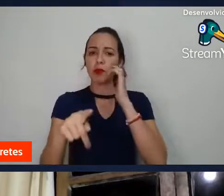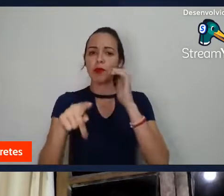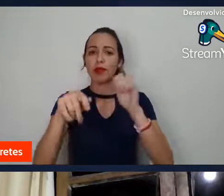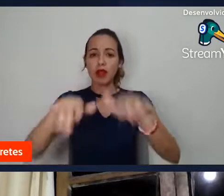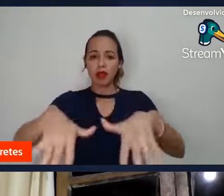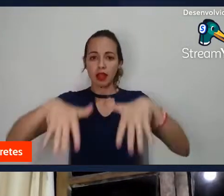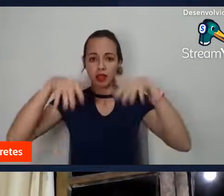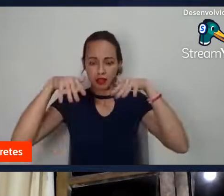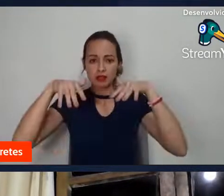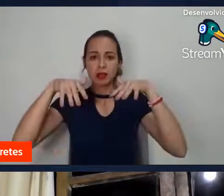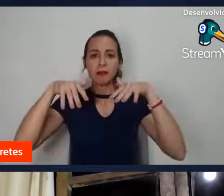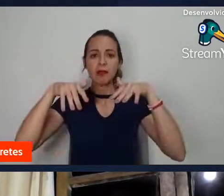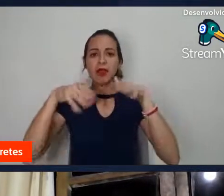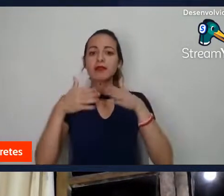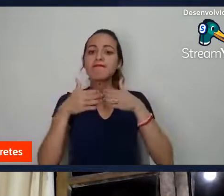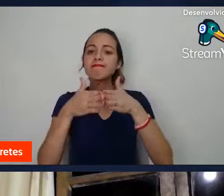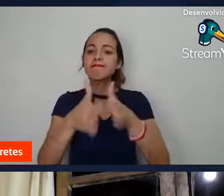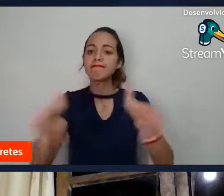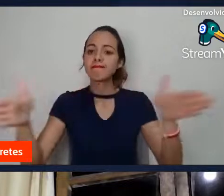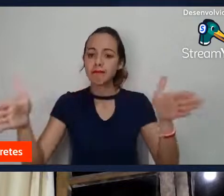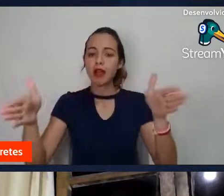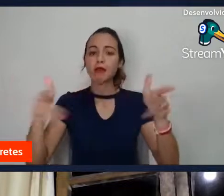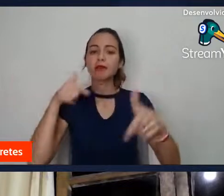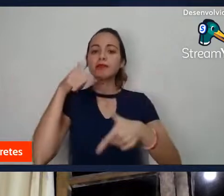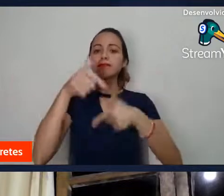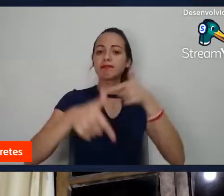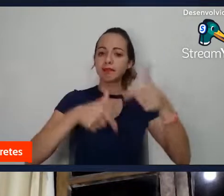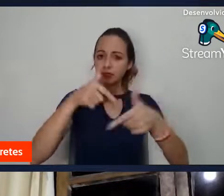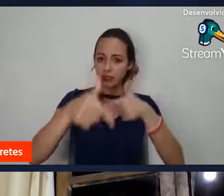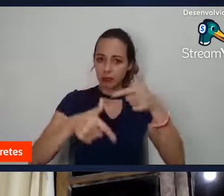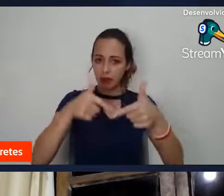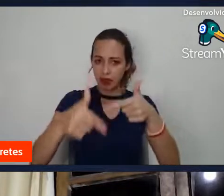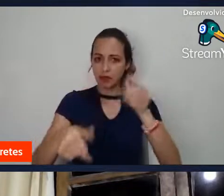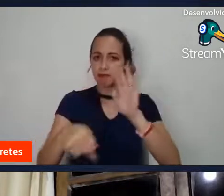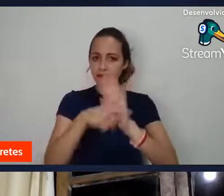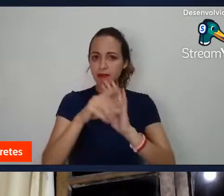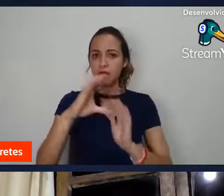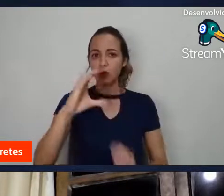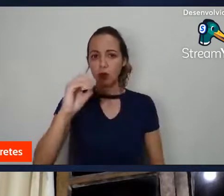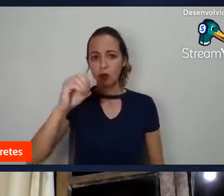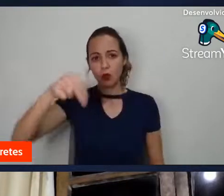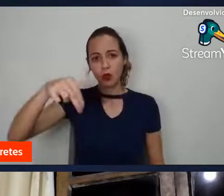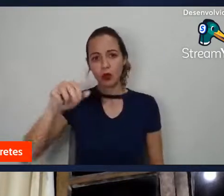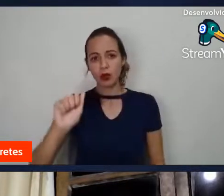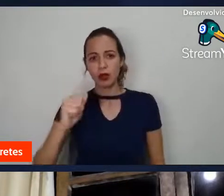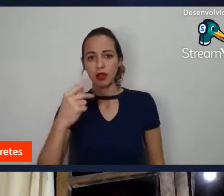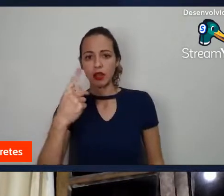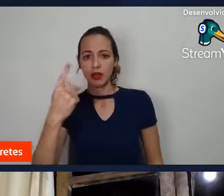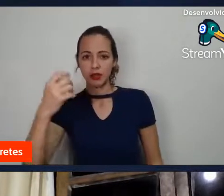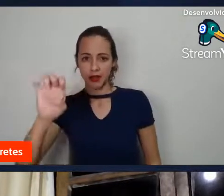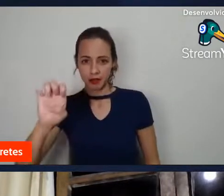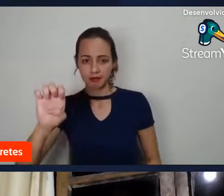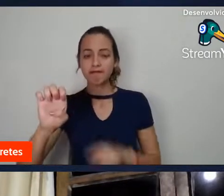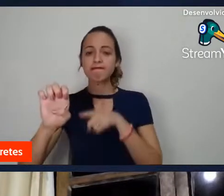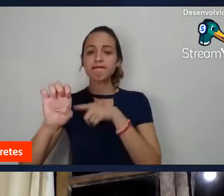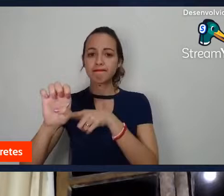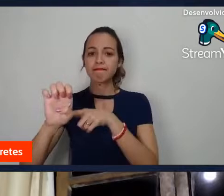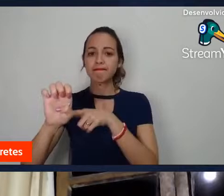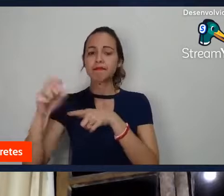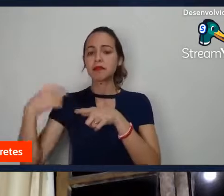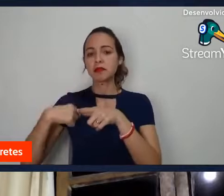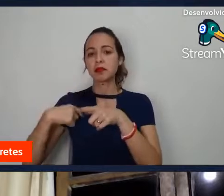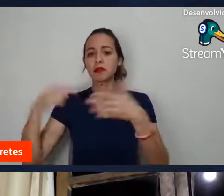dando abertura aos trabalhos da CONAP, que agora está se encerrando nessas etapas que eu